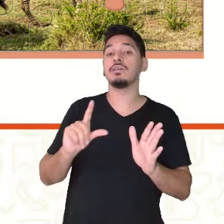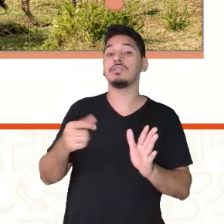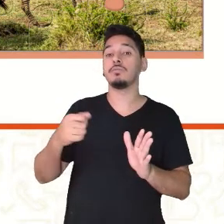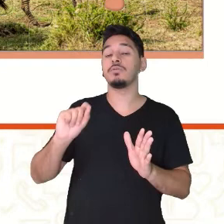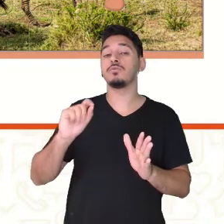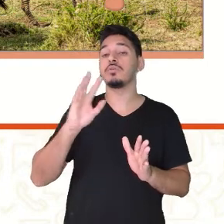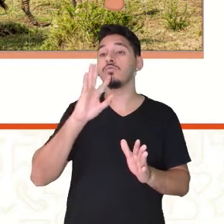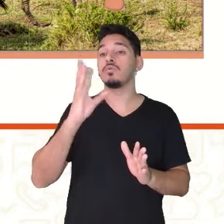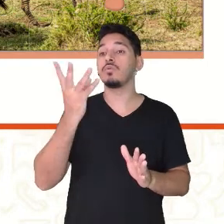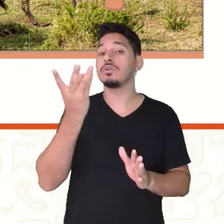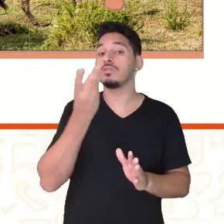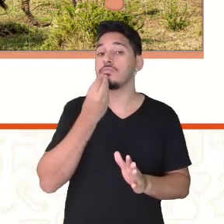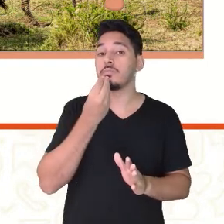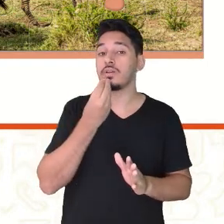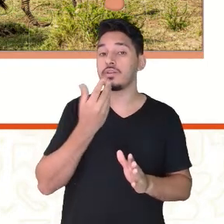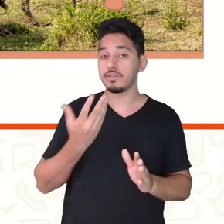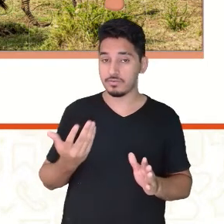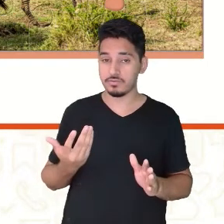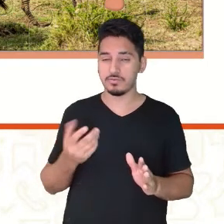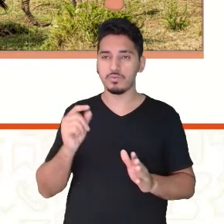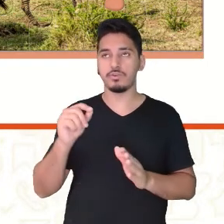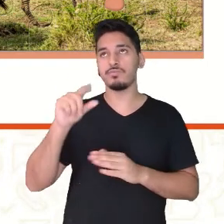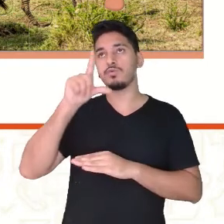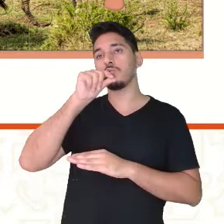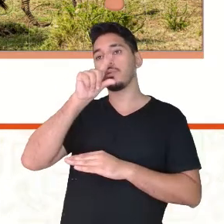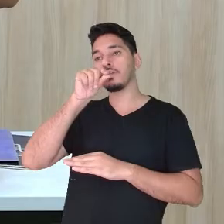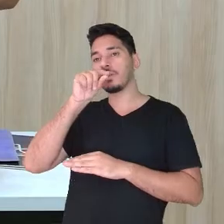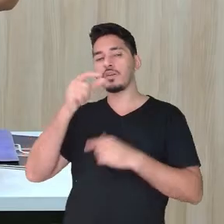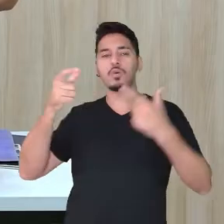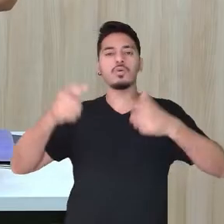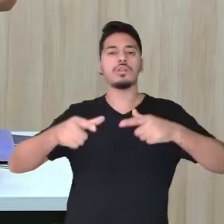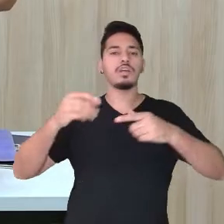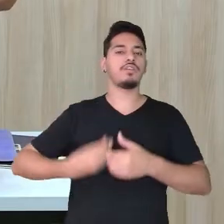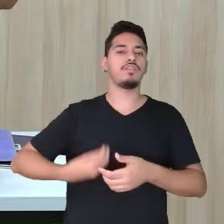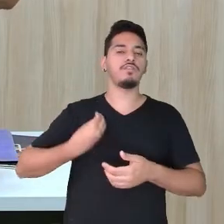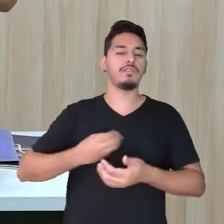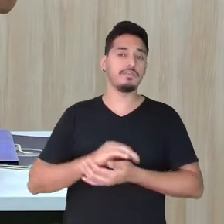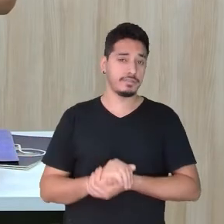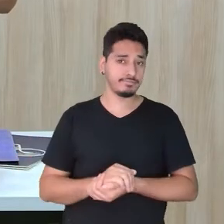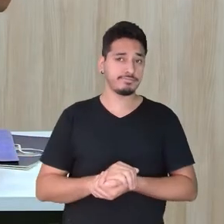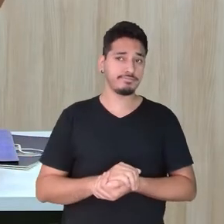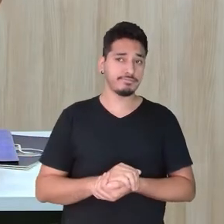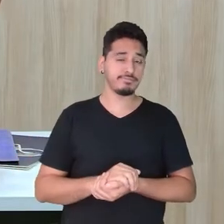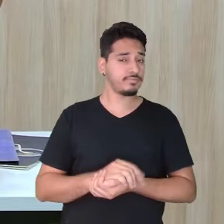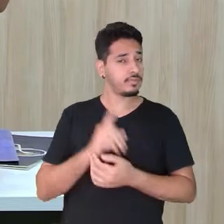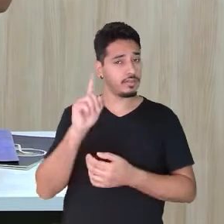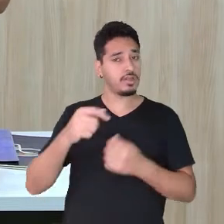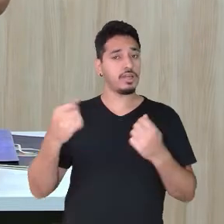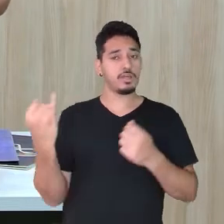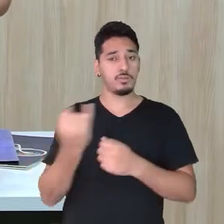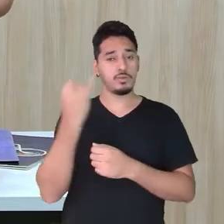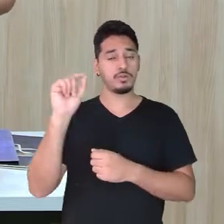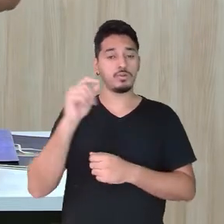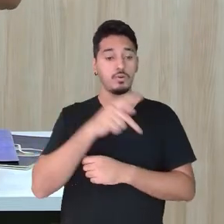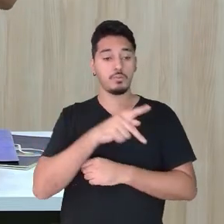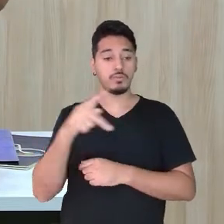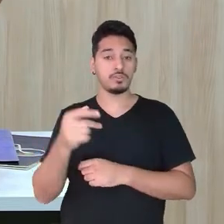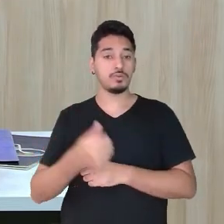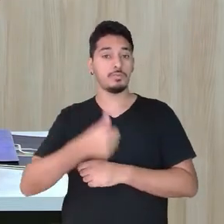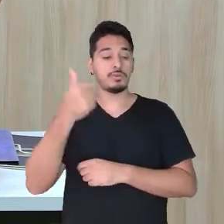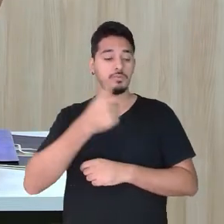o conhecimento prévio de um passarinho, onde é que ele vive. Então é importante o professor